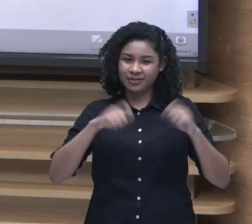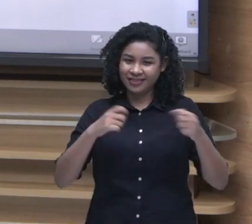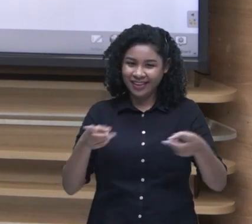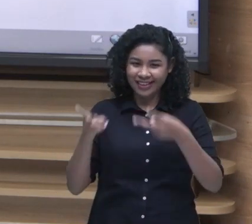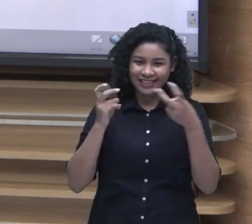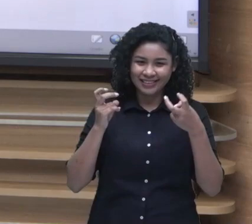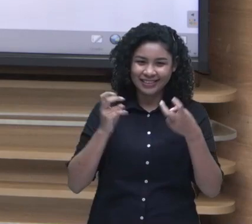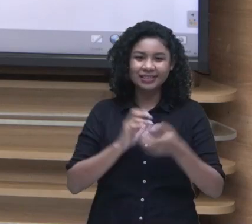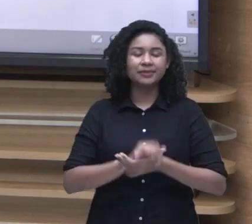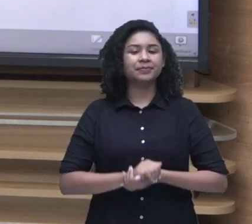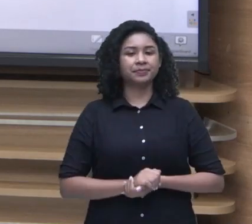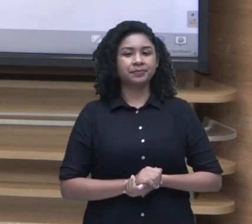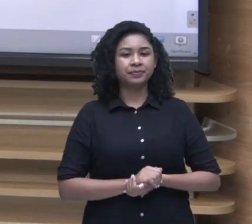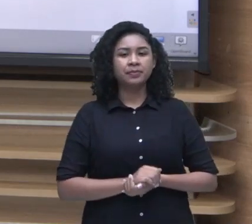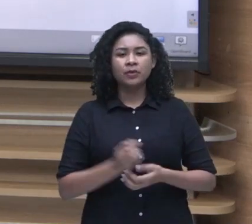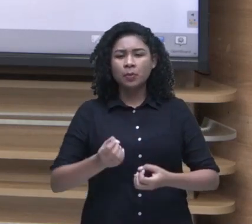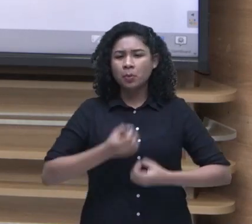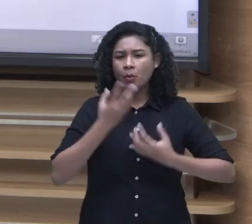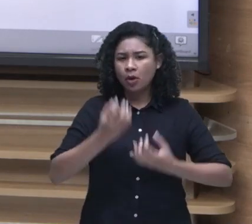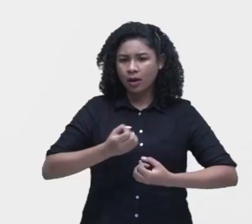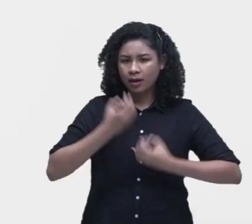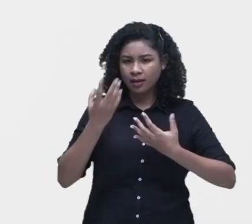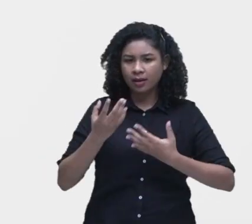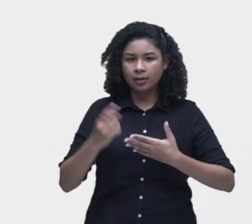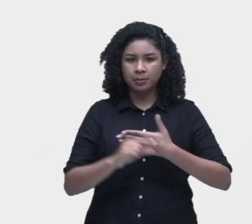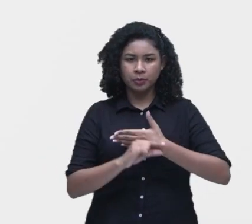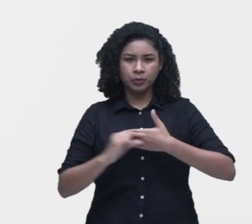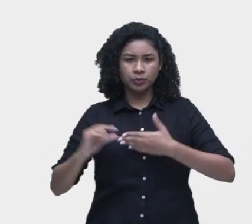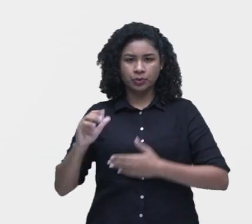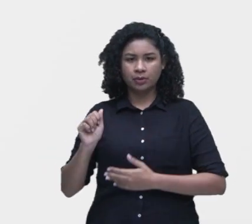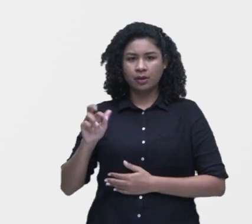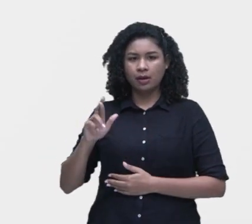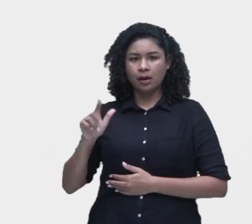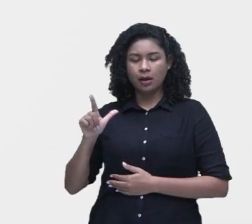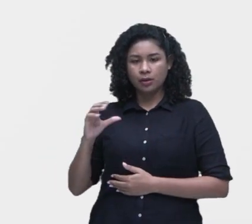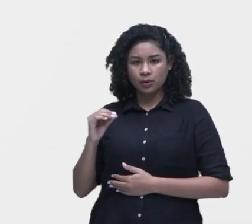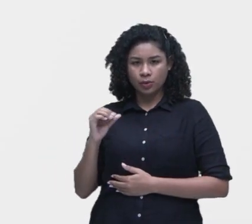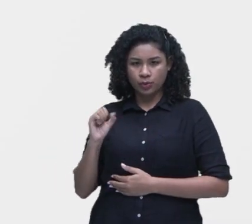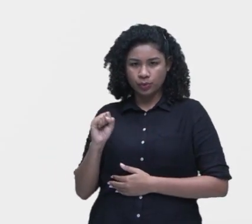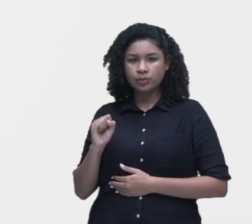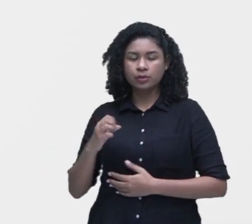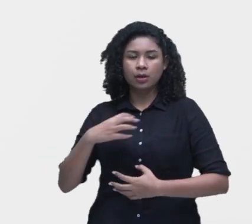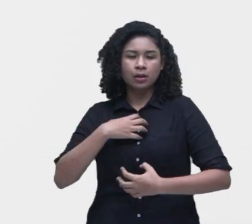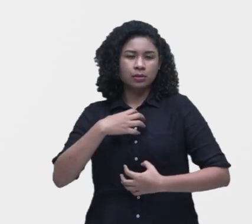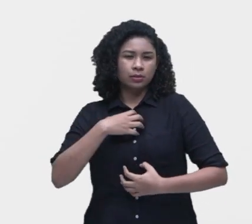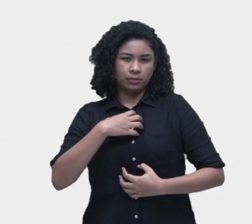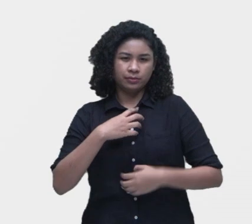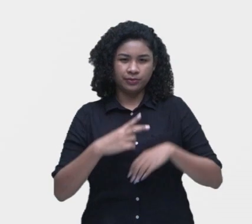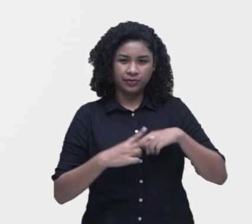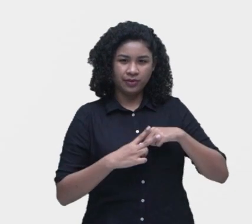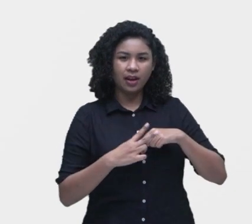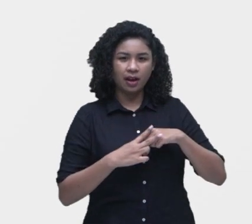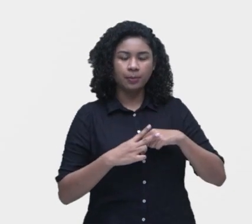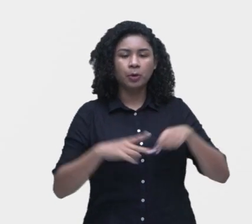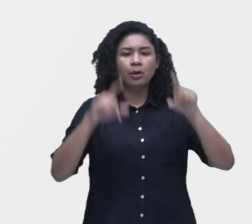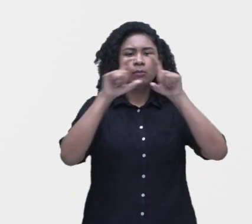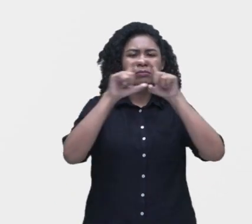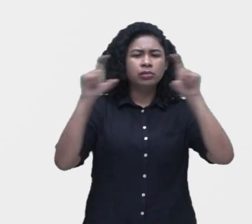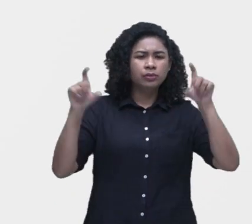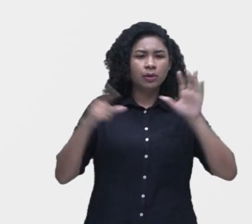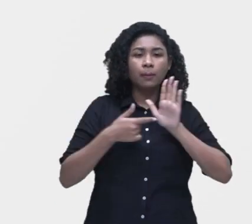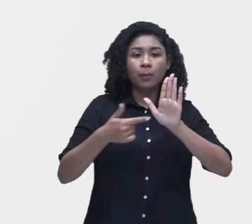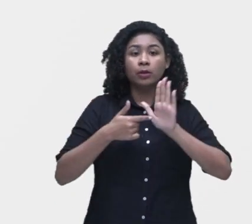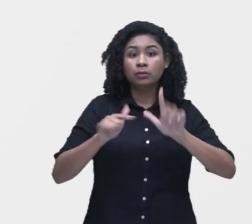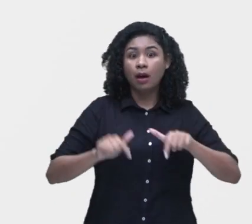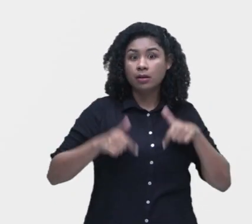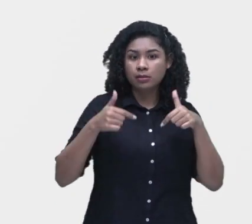de Carlos Drummond de Andrade, as formas verbais, na primeira estrofe da música, expressam